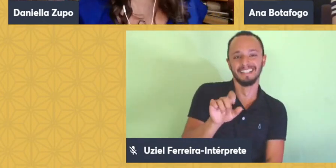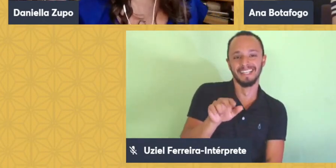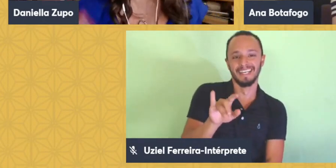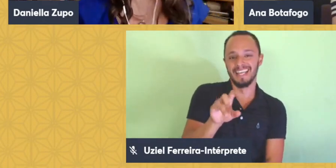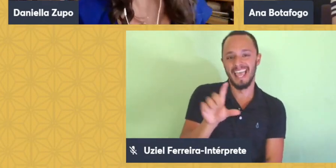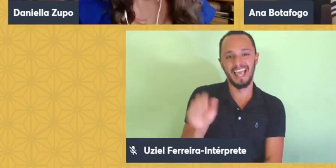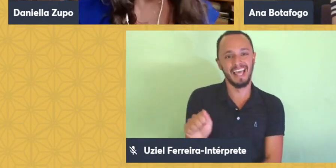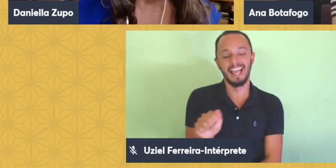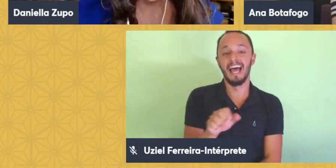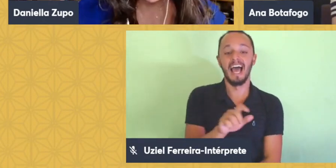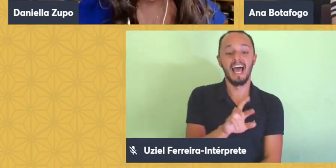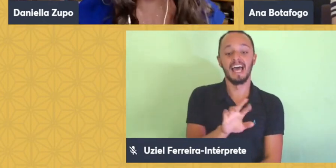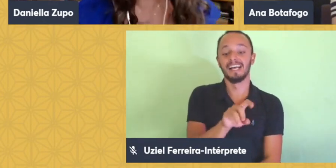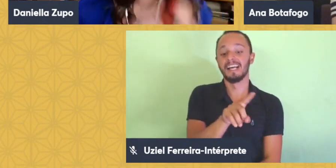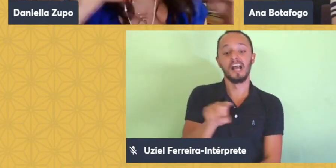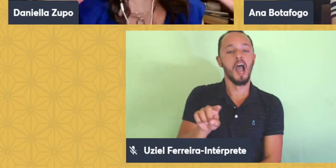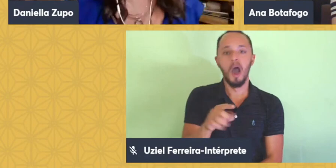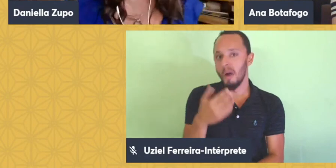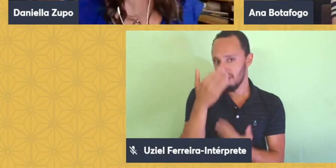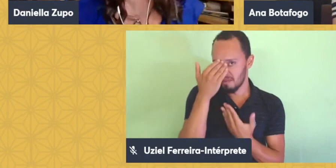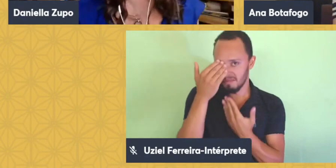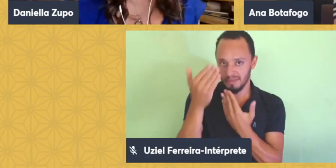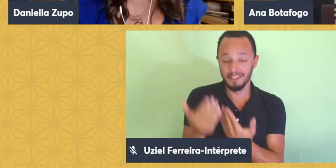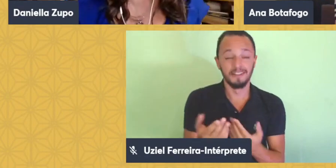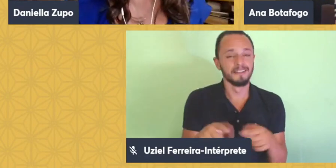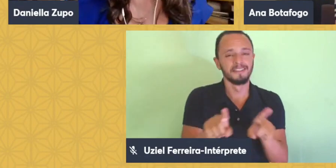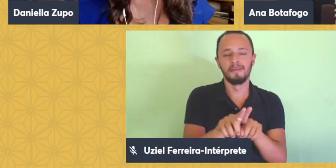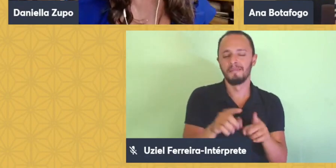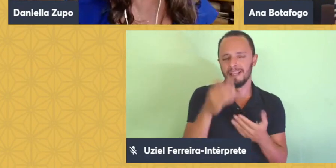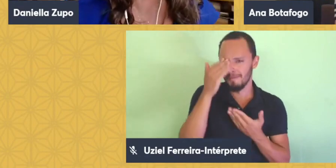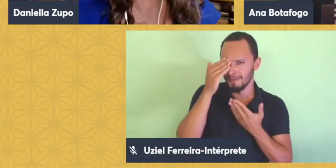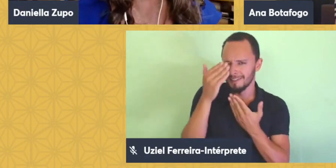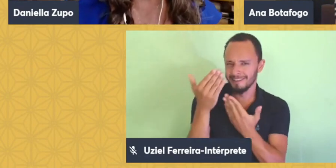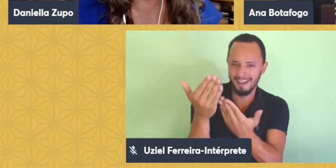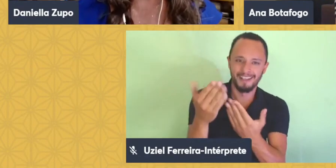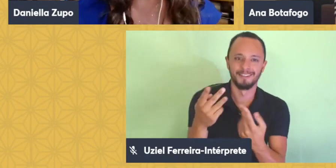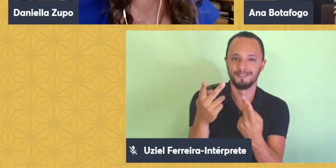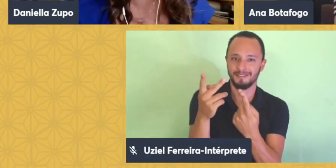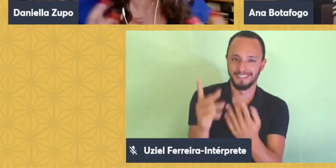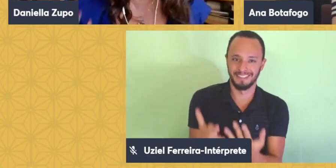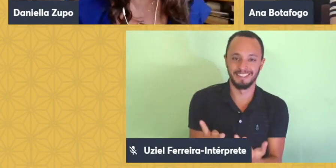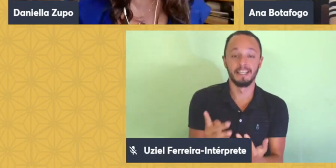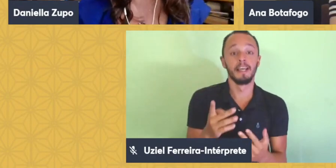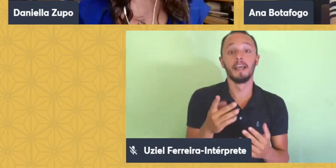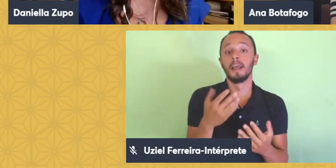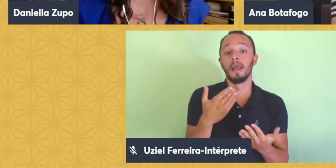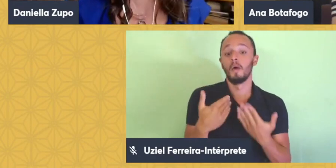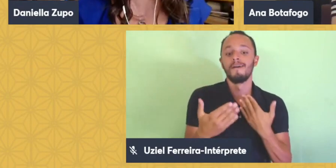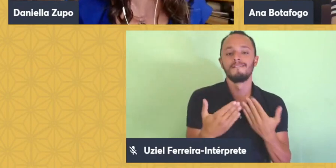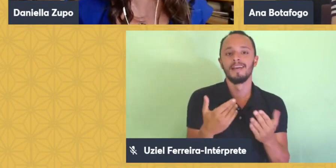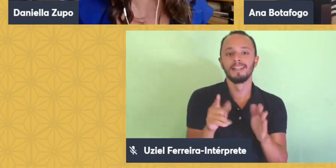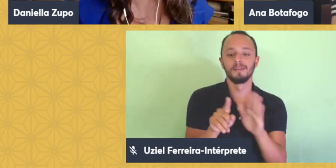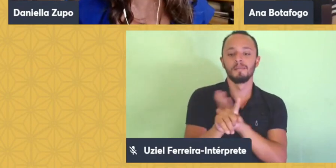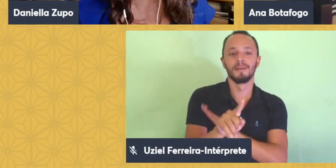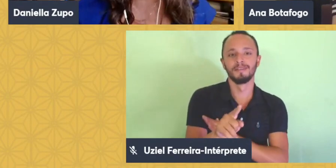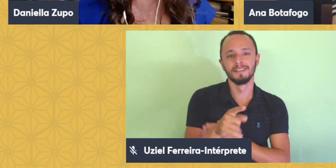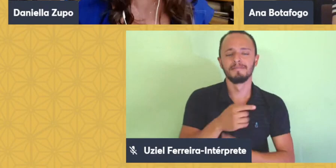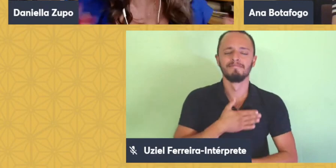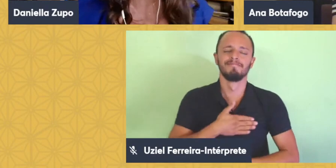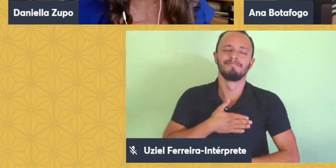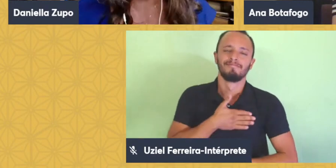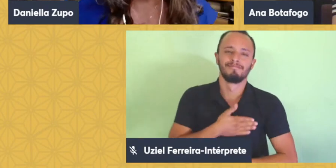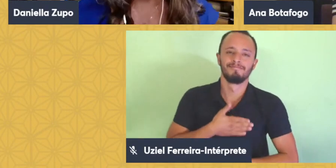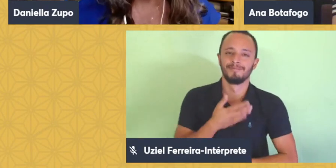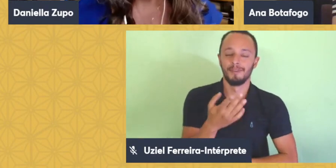Agradecemos muito em nome de toda todas as equipes desse webnário conversa sobre o pergunta sua gentileza a sua presença